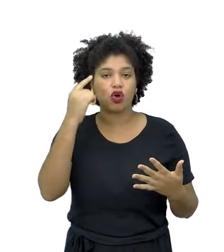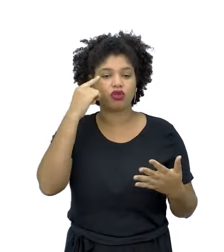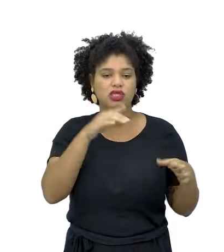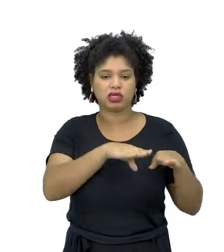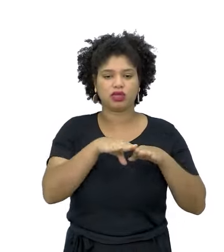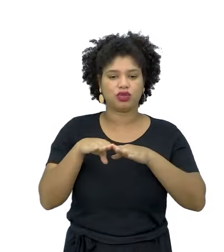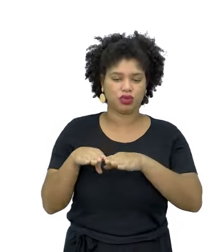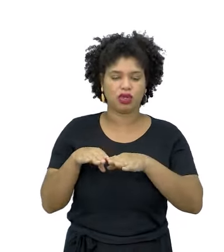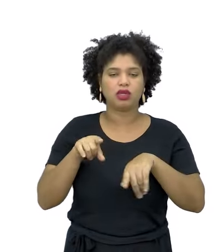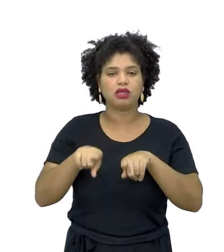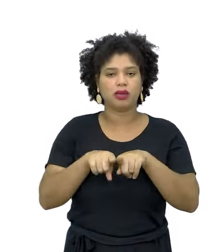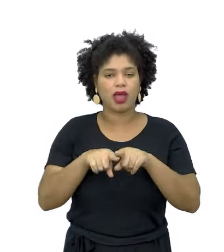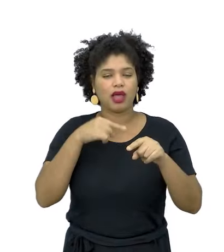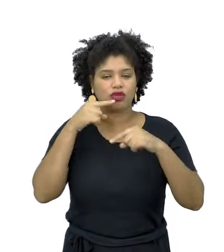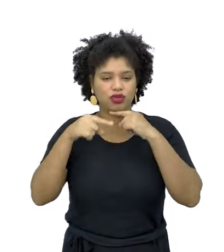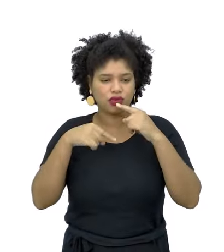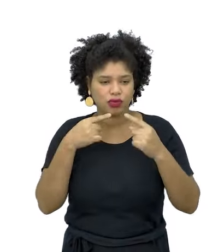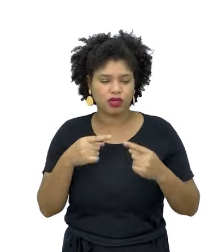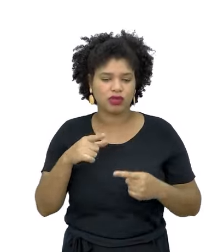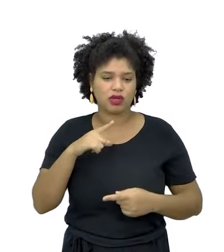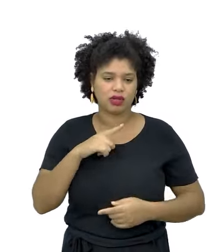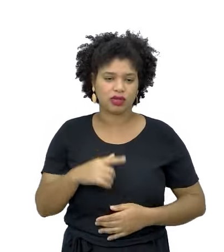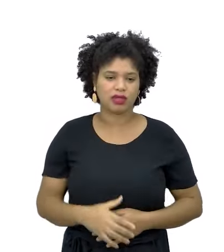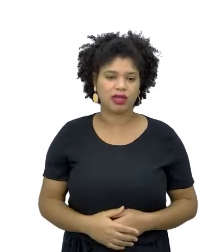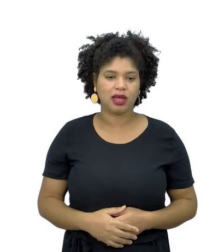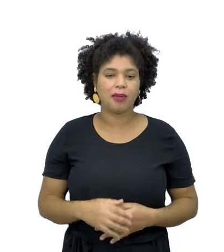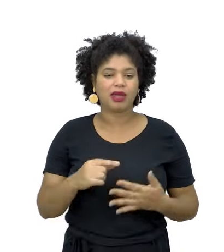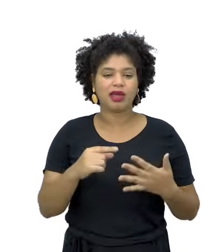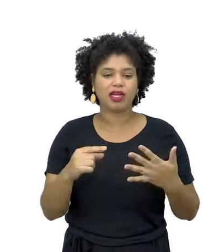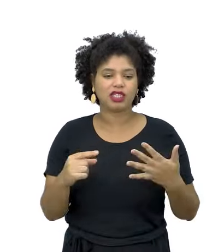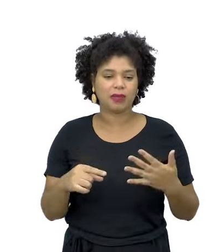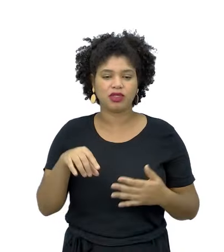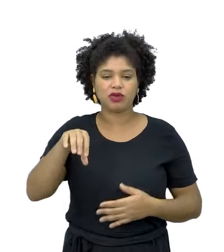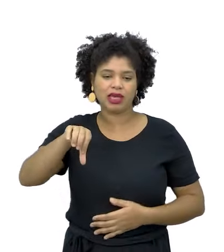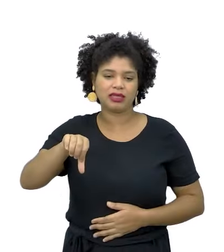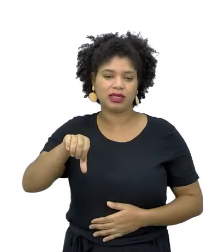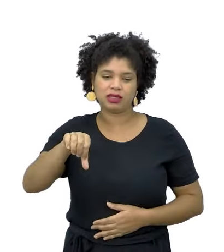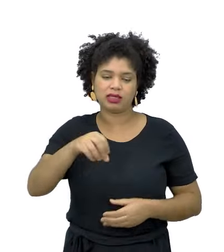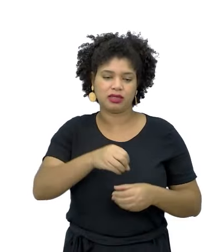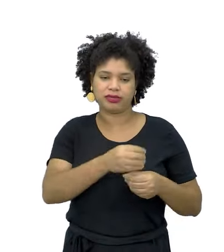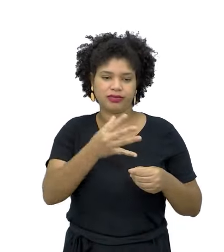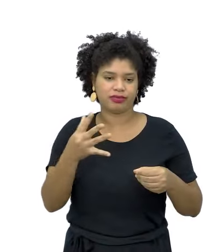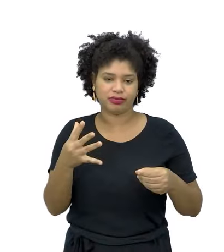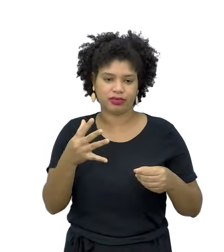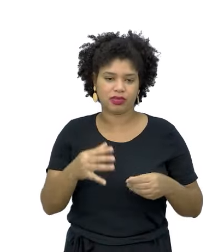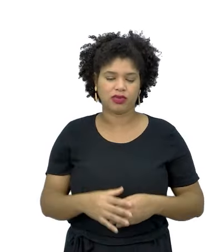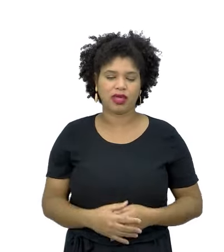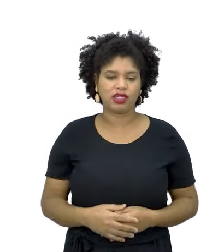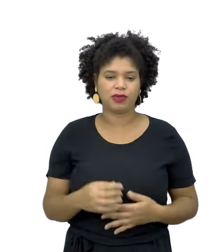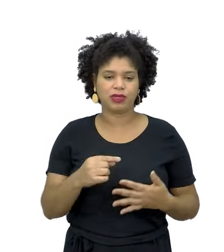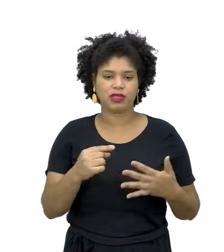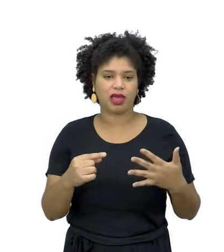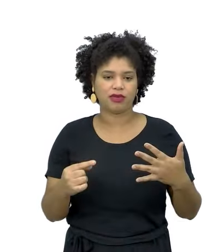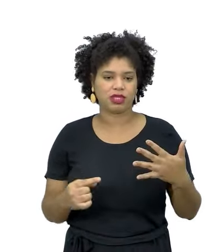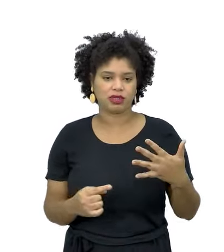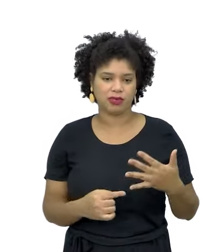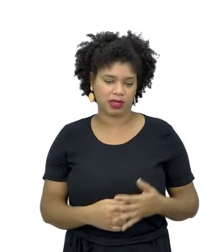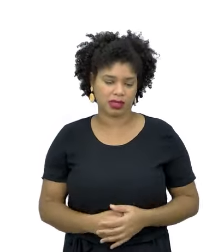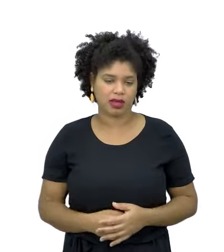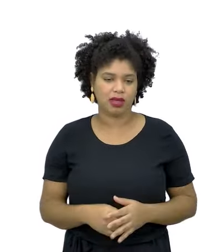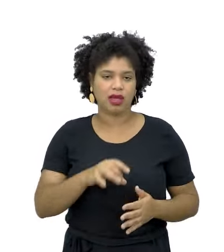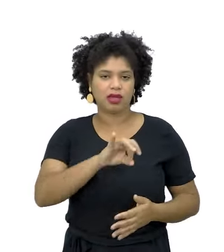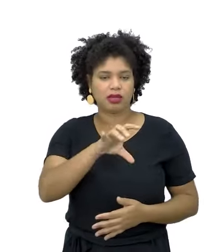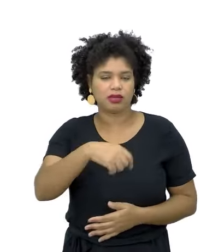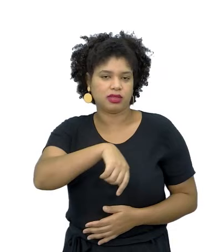também. O professor aí, nesse momento, ele vai ser um mediador, e vai incentivar a participação